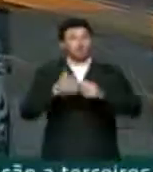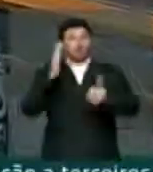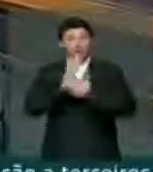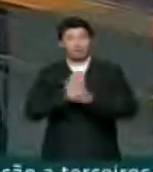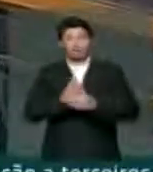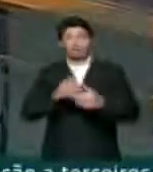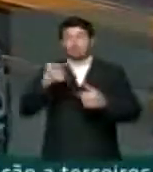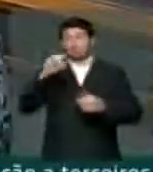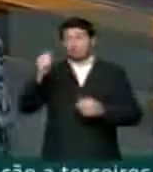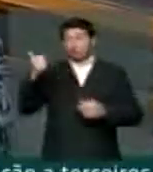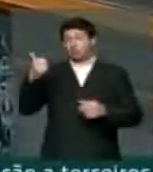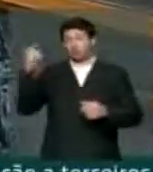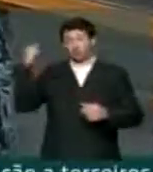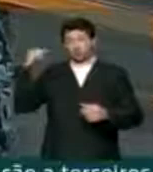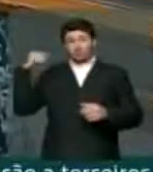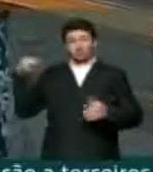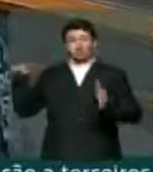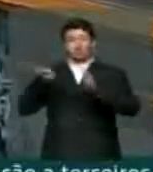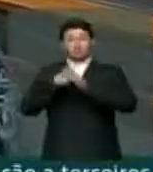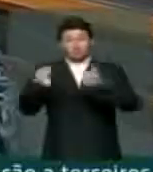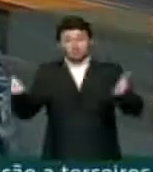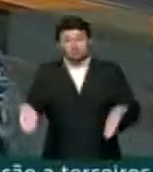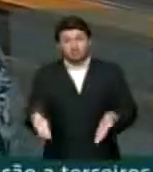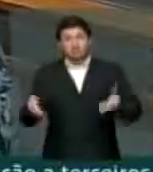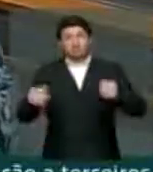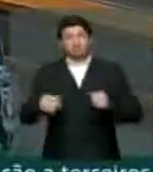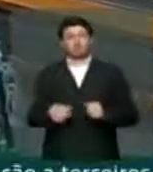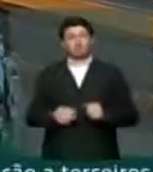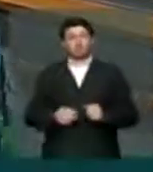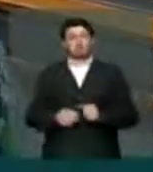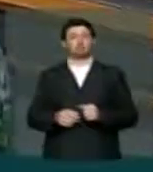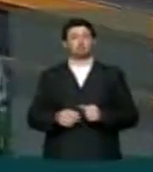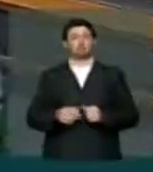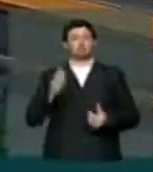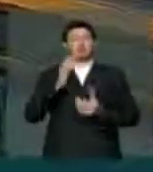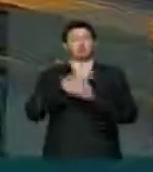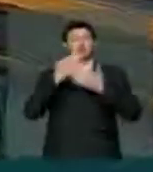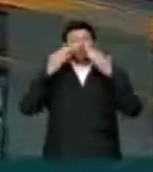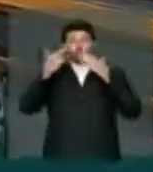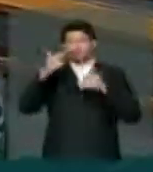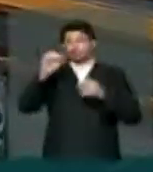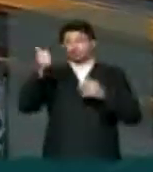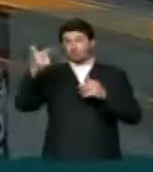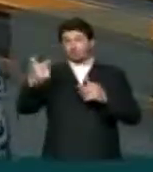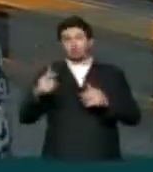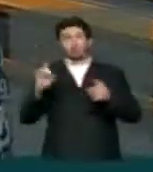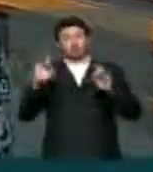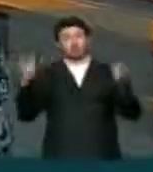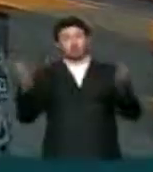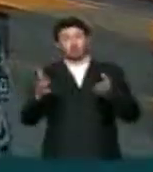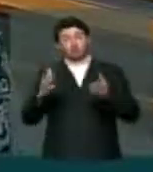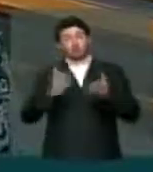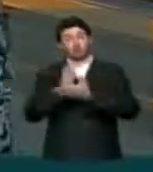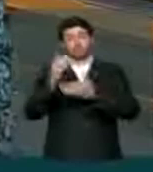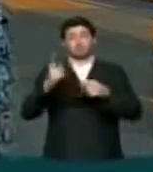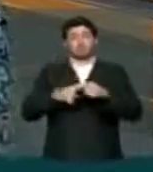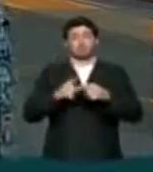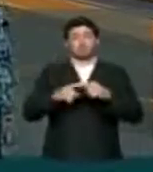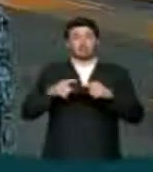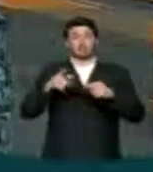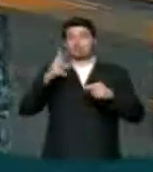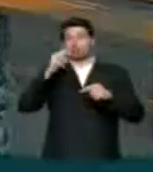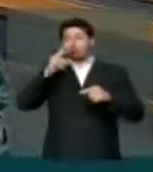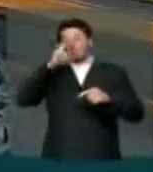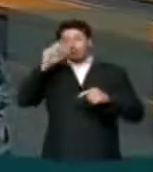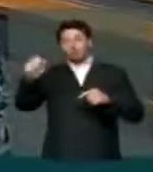requerimento aprovado em 2012 viesse para a pauta hoje. Um requerimento que eu apresentei em 2012, só hoje é que ele vem, porque é tão